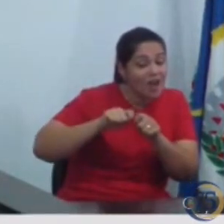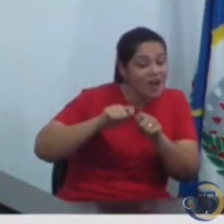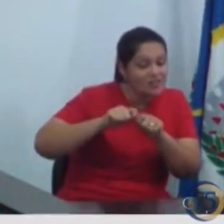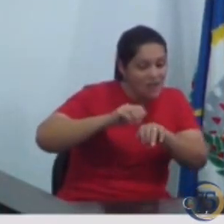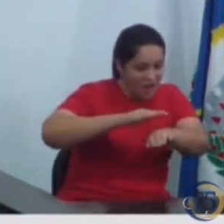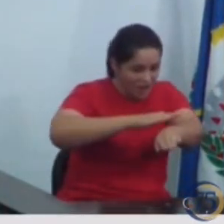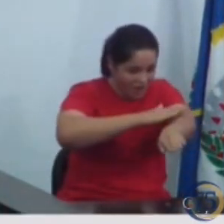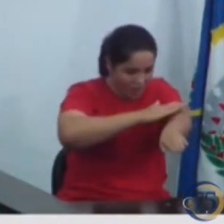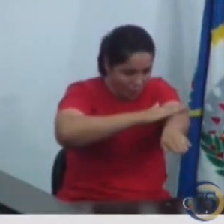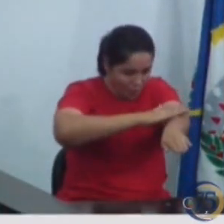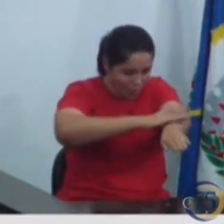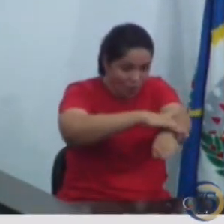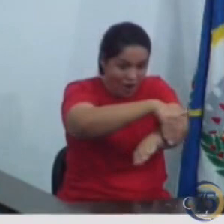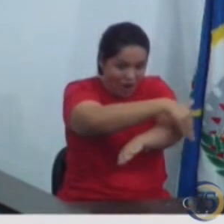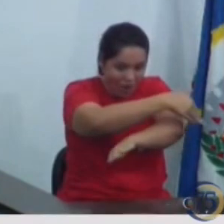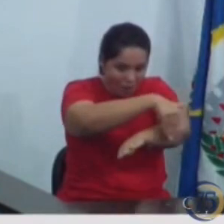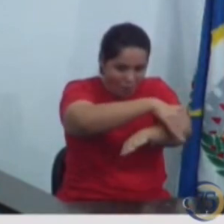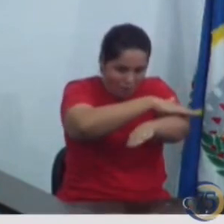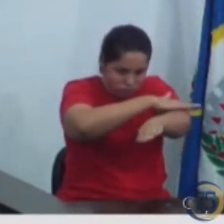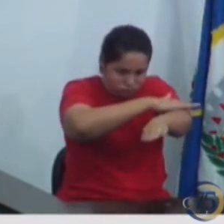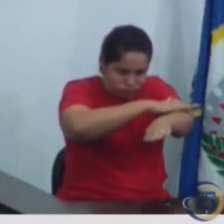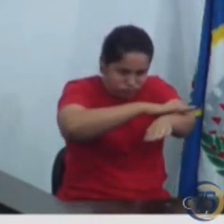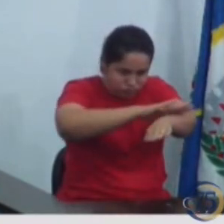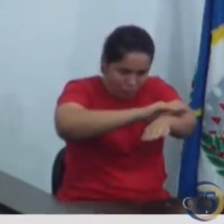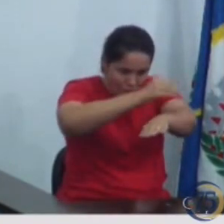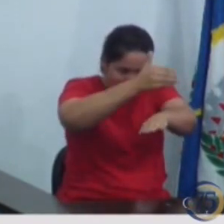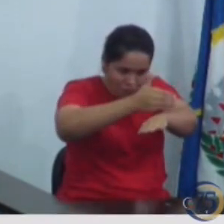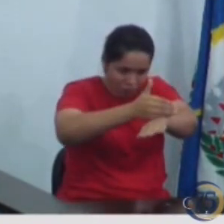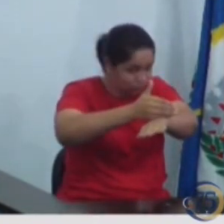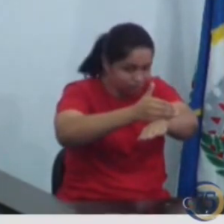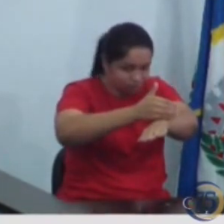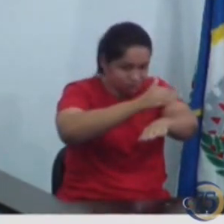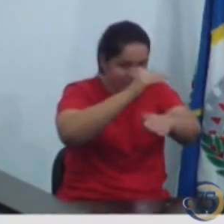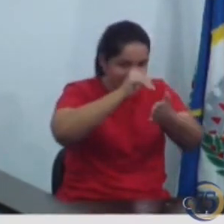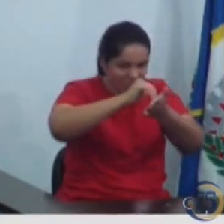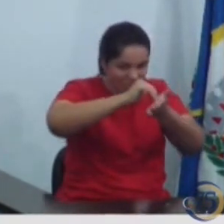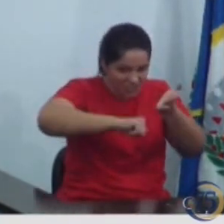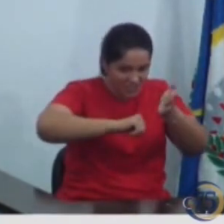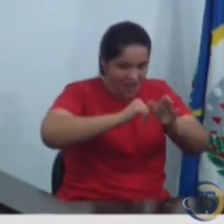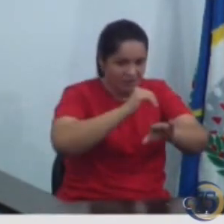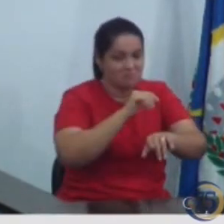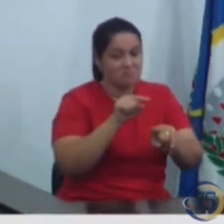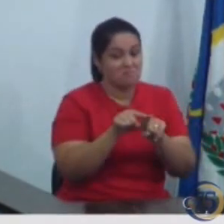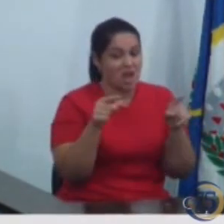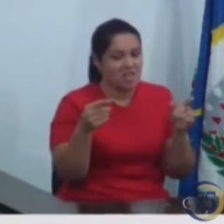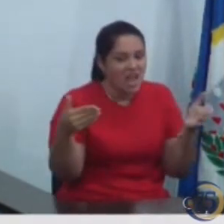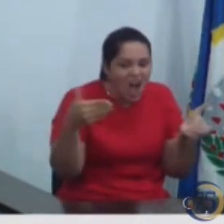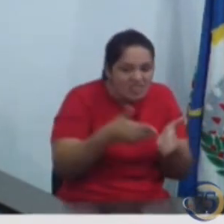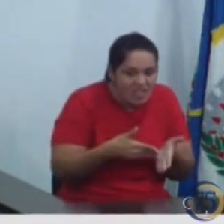efetuar a limpeza pública especialmente em praças como a do bairro Vila áureliano